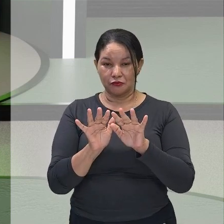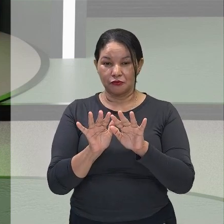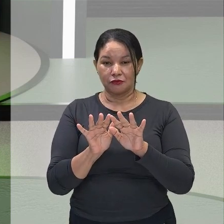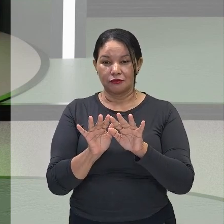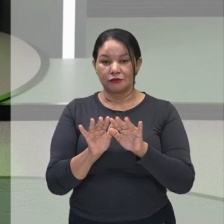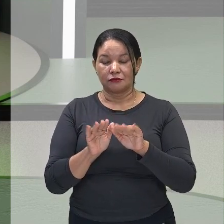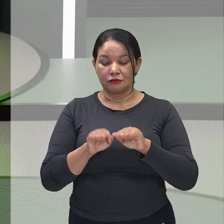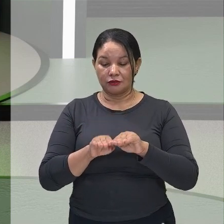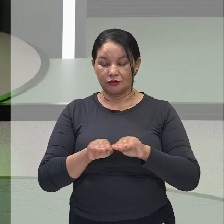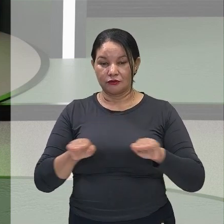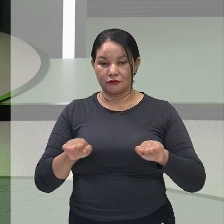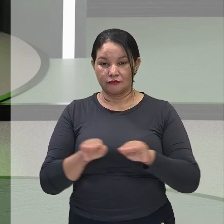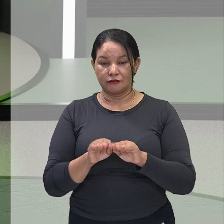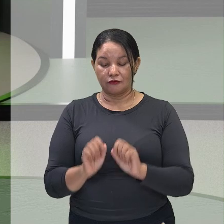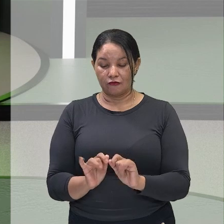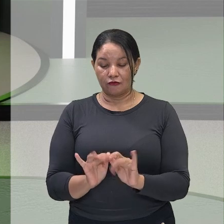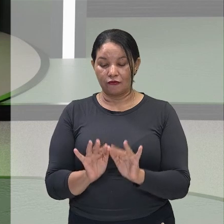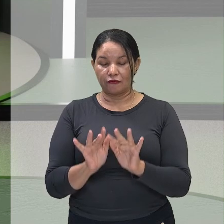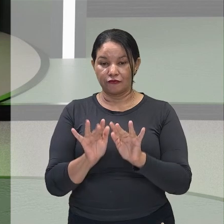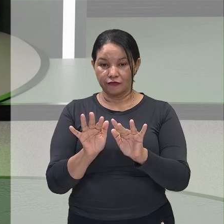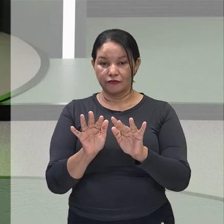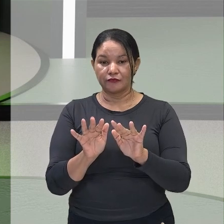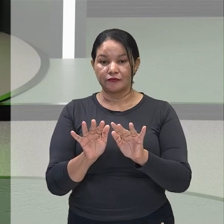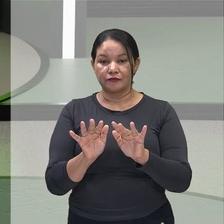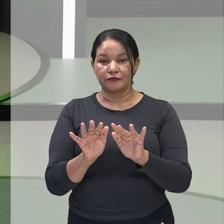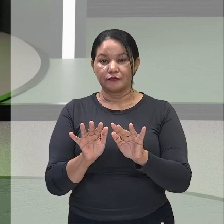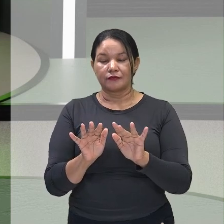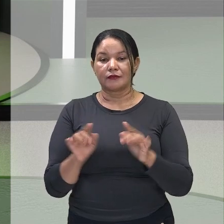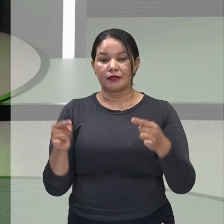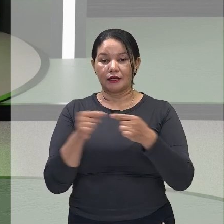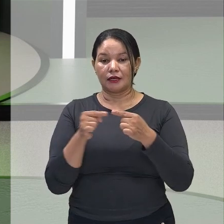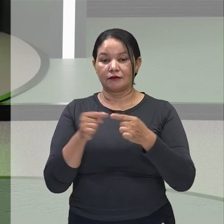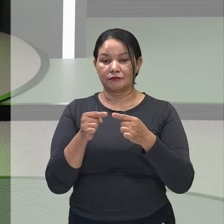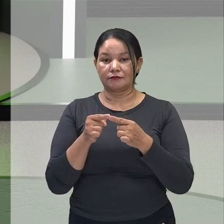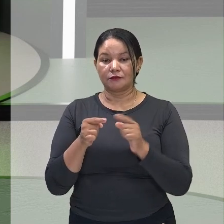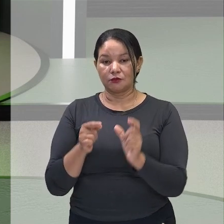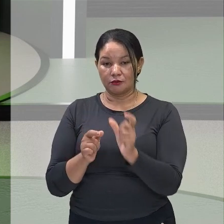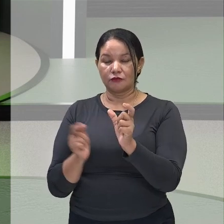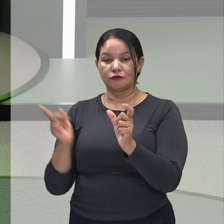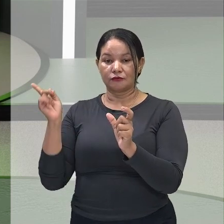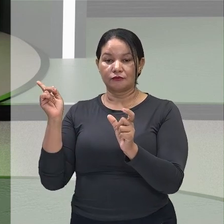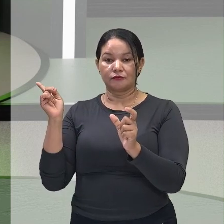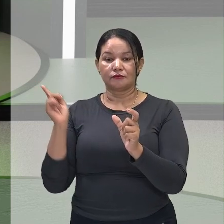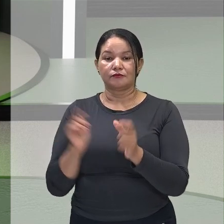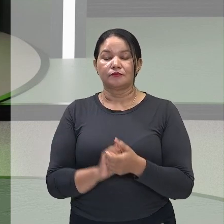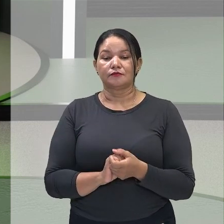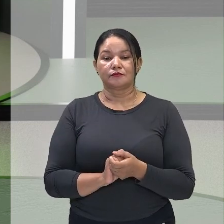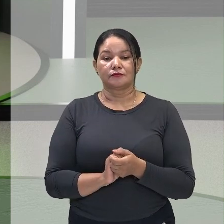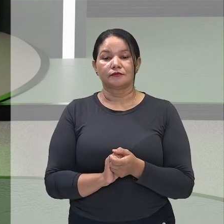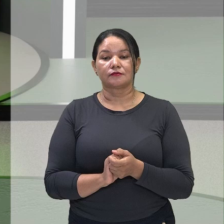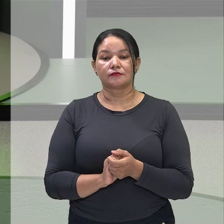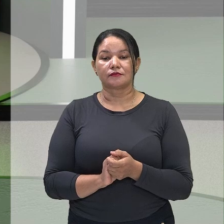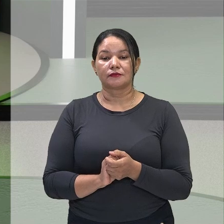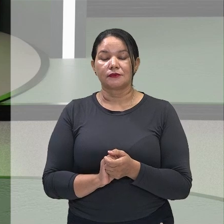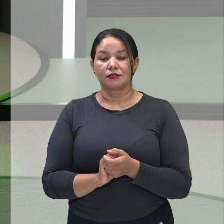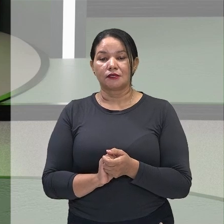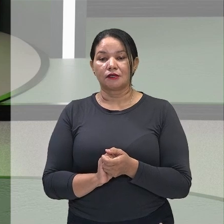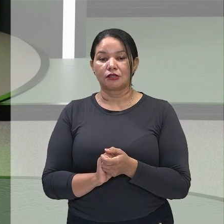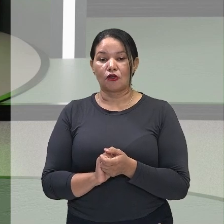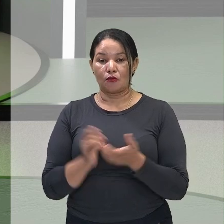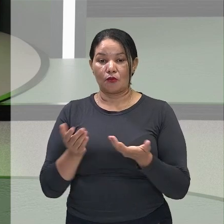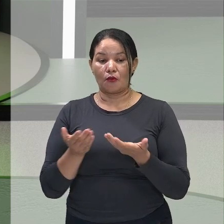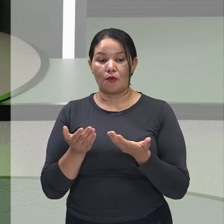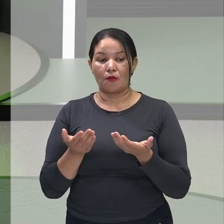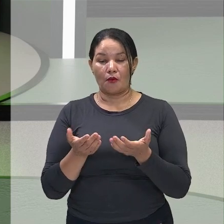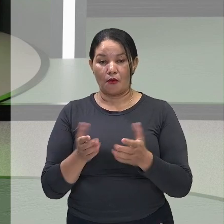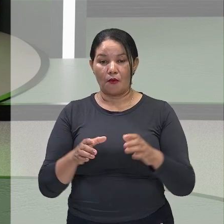ó, a condução é a transmissão do calor mediante o contato da superfície. Então, o cabo da panela está